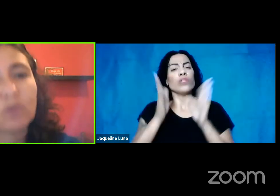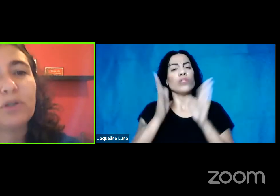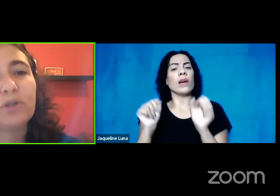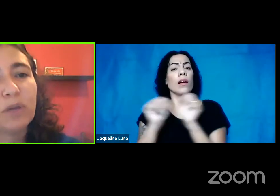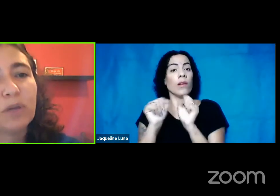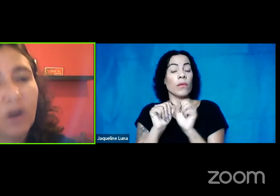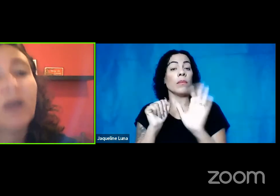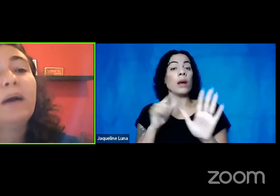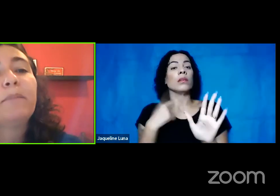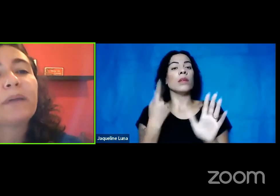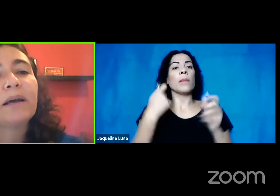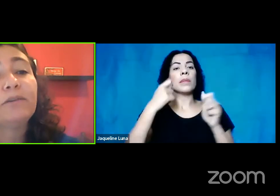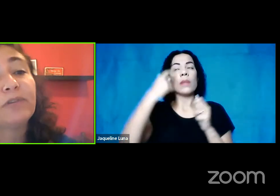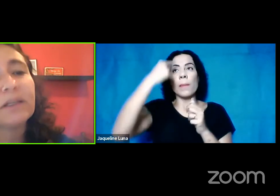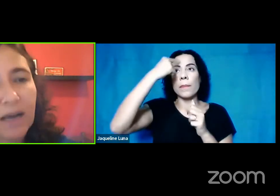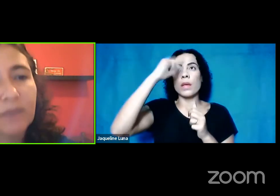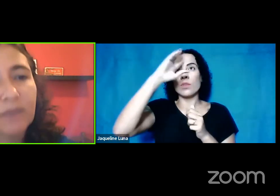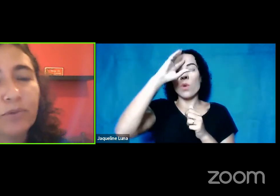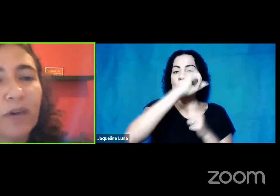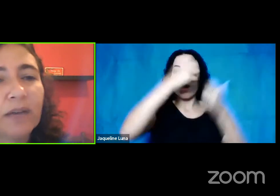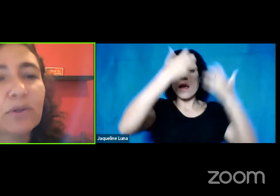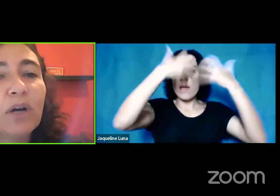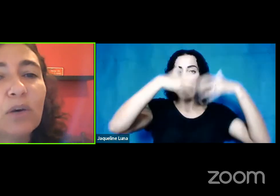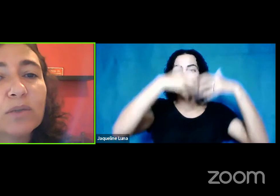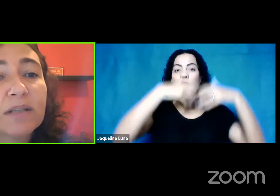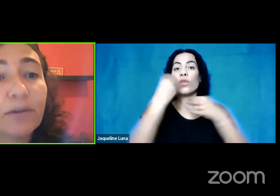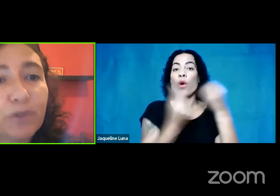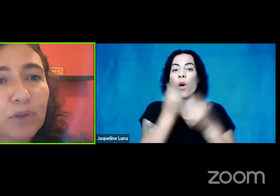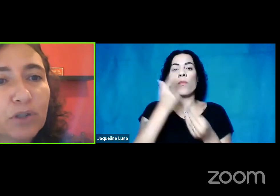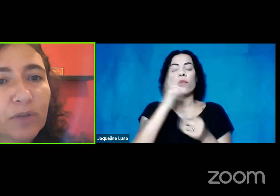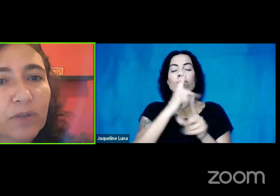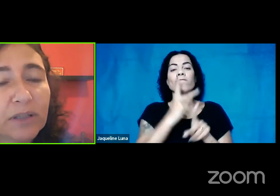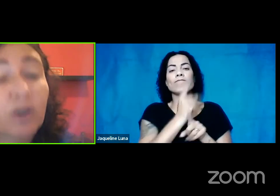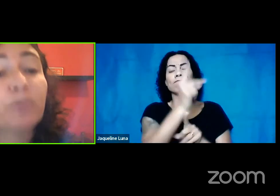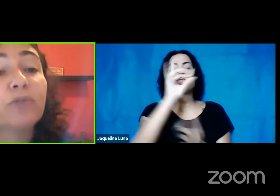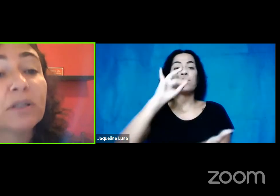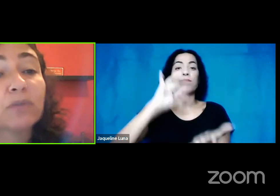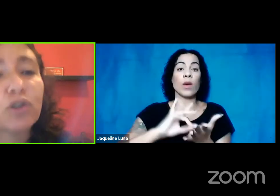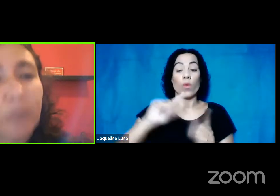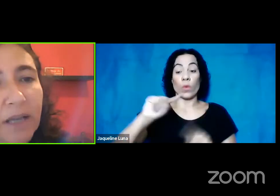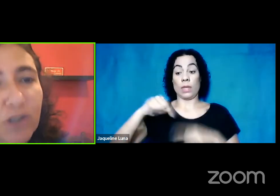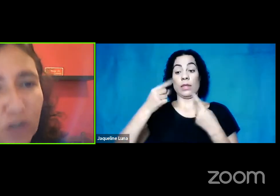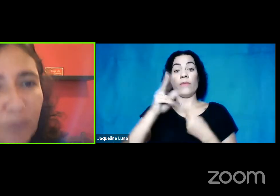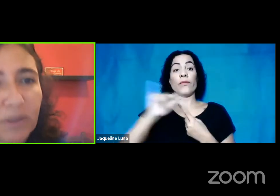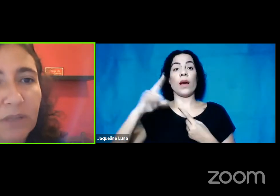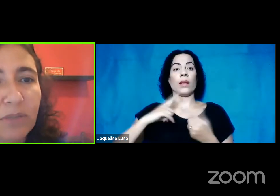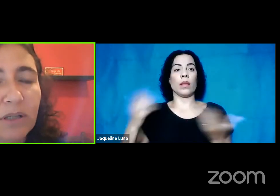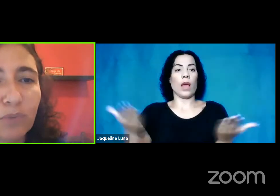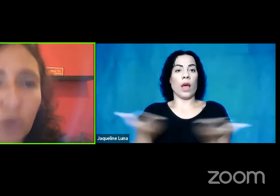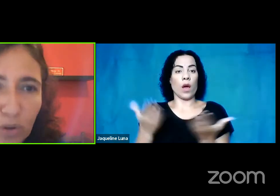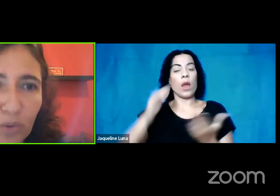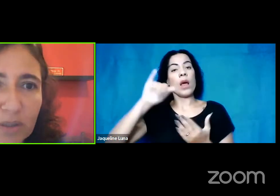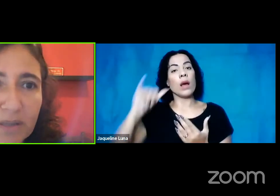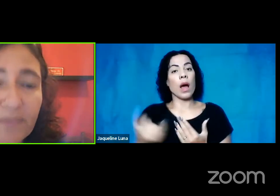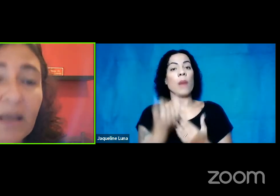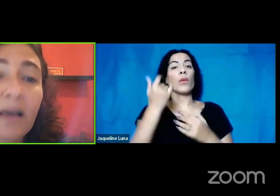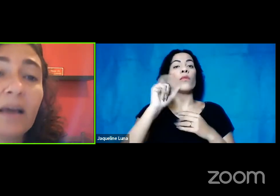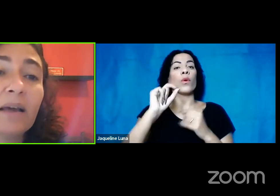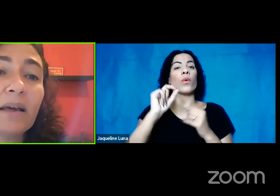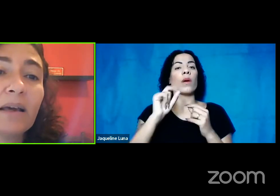refletir sobre isso melhor para enfrentar, de fato, o desafio que a gente vai ter agora, aproveitando as brechas que a pandemia nos